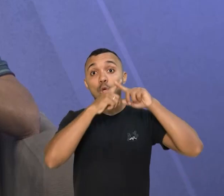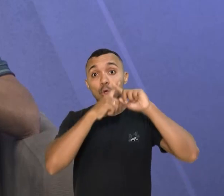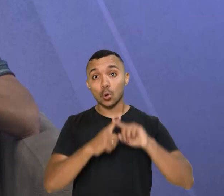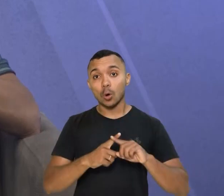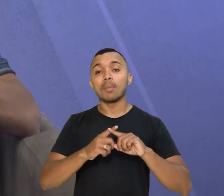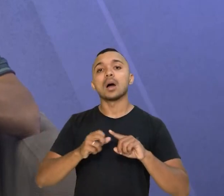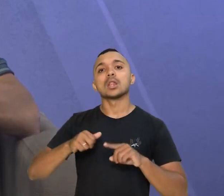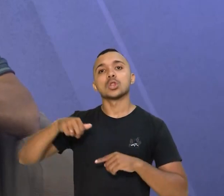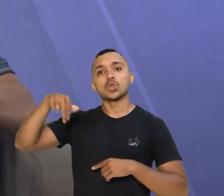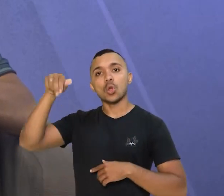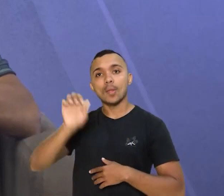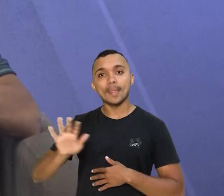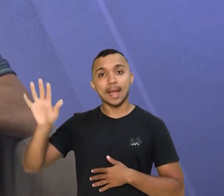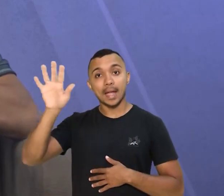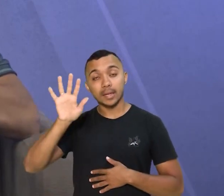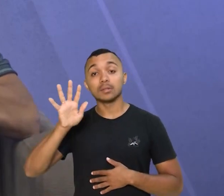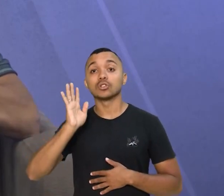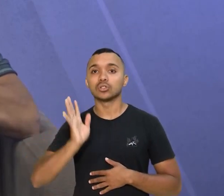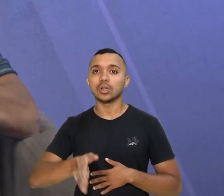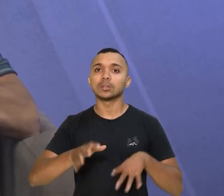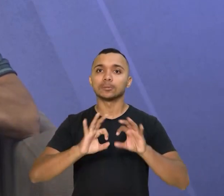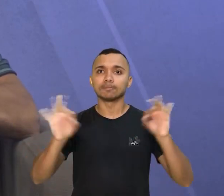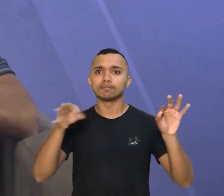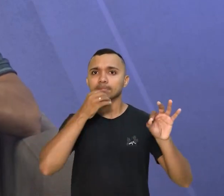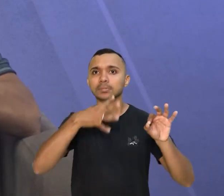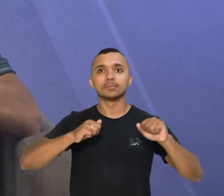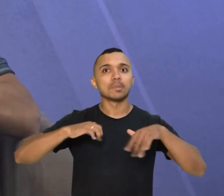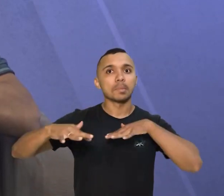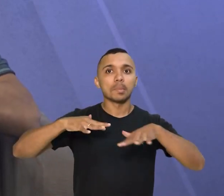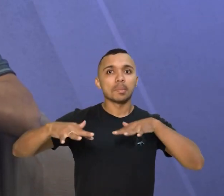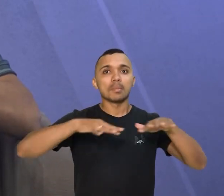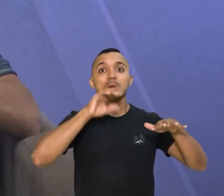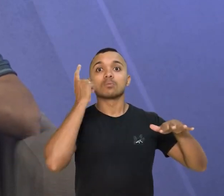Nordeste, ele fez um jogo bem competitivo, acabou